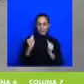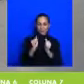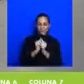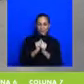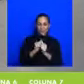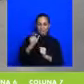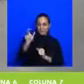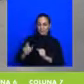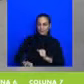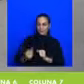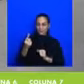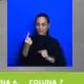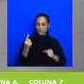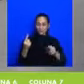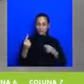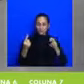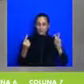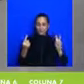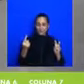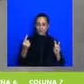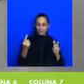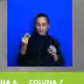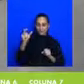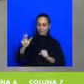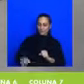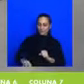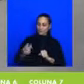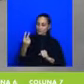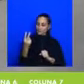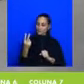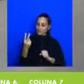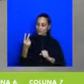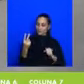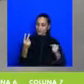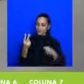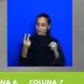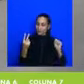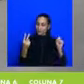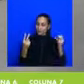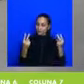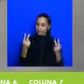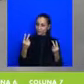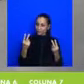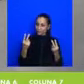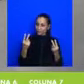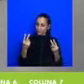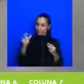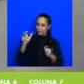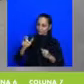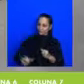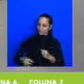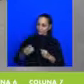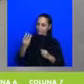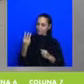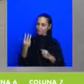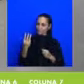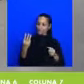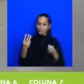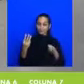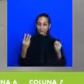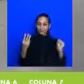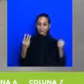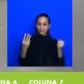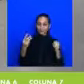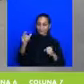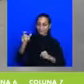comigo. Coluna 1, 5. Coluna 2, número 2. Coluna 3,